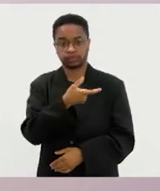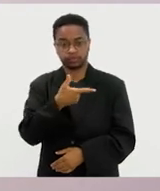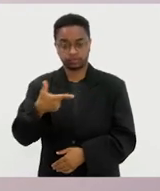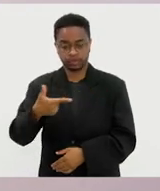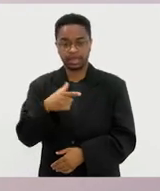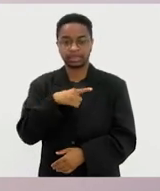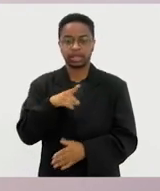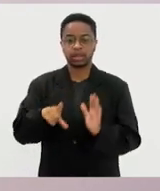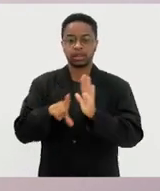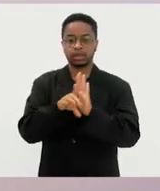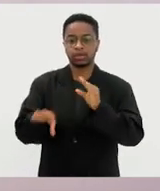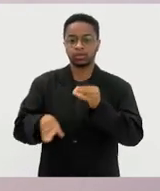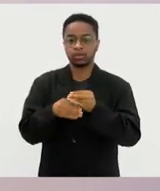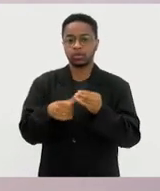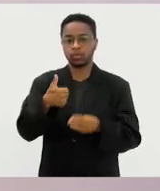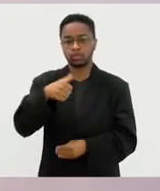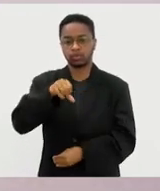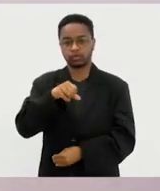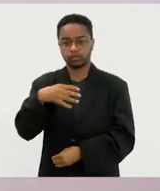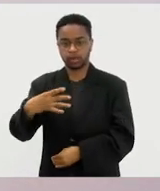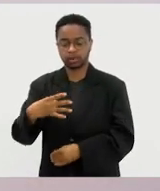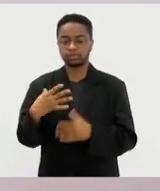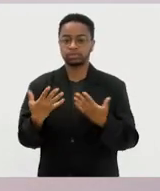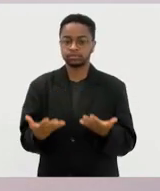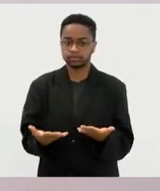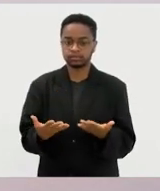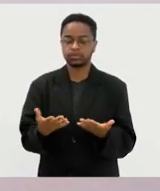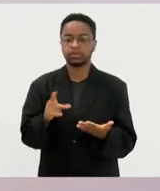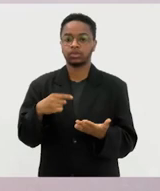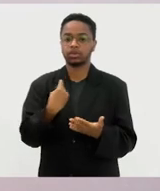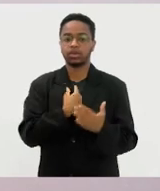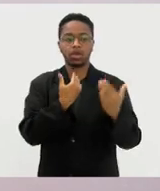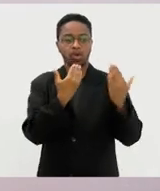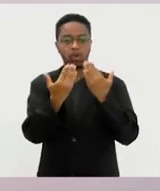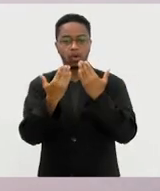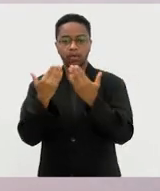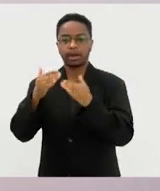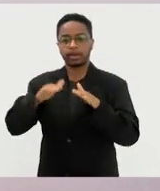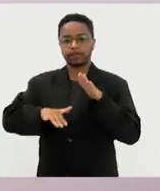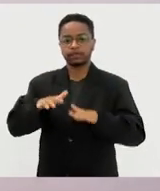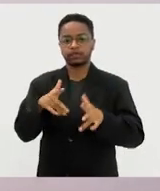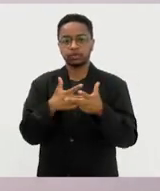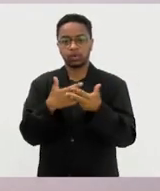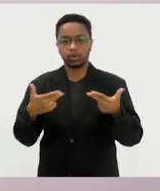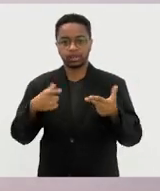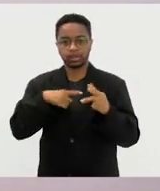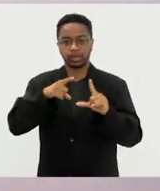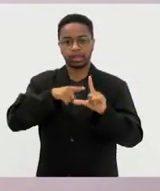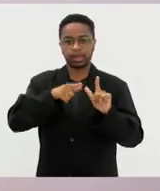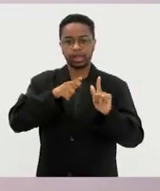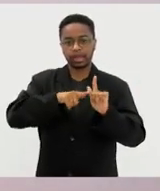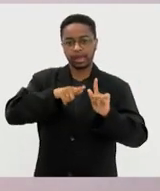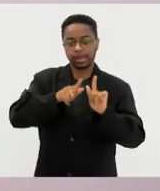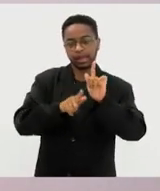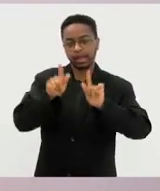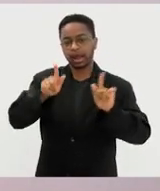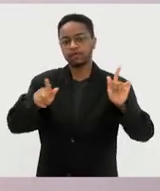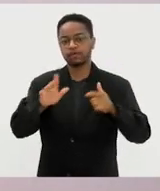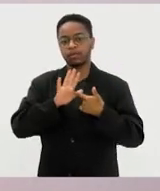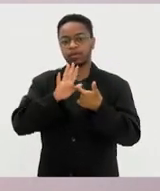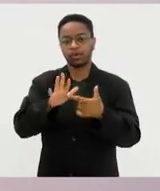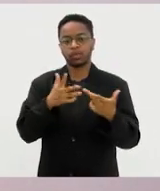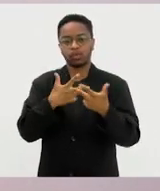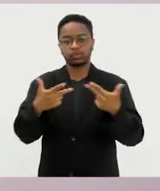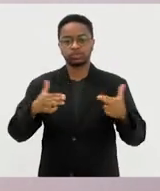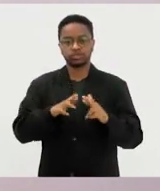Complementar 194. Então, nós estamos comparando coisas, às vezes, nesse gráfico aqui, coisas diferentes, né?